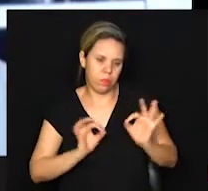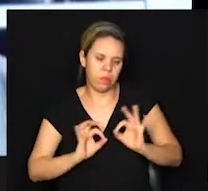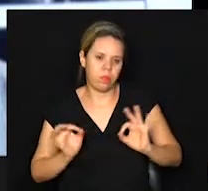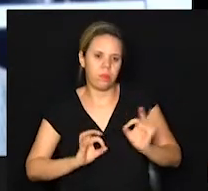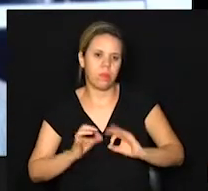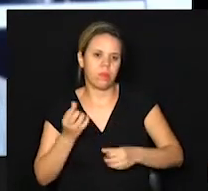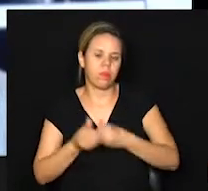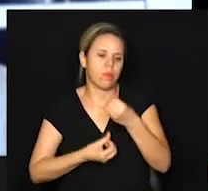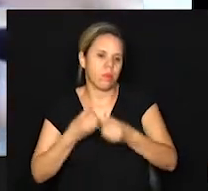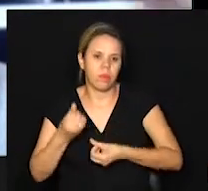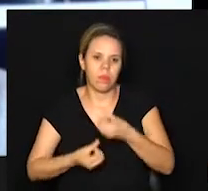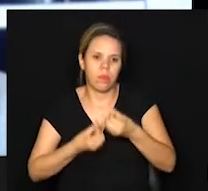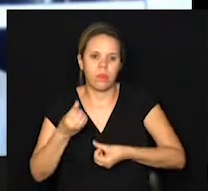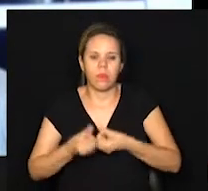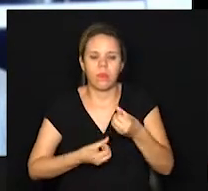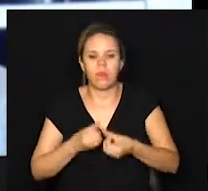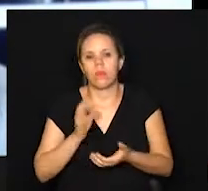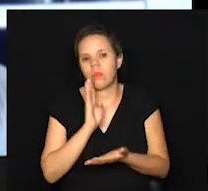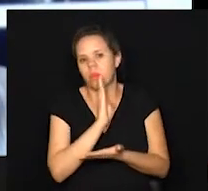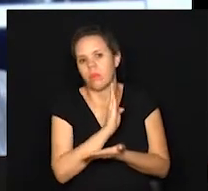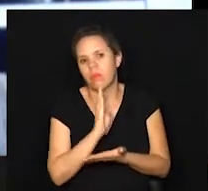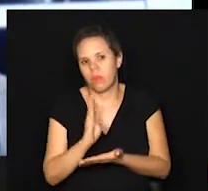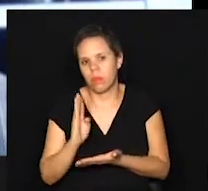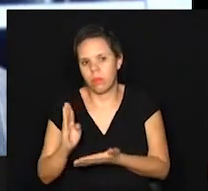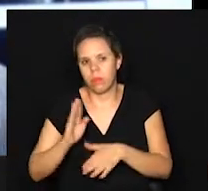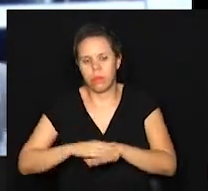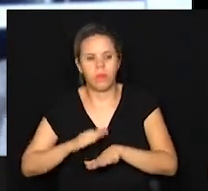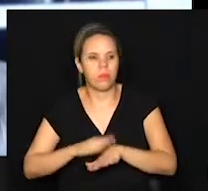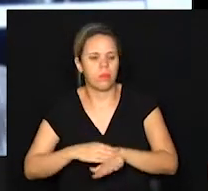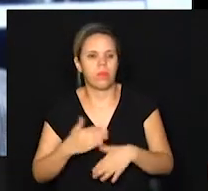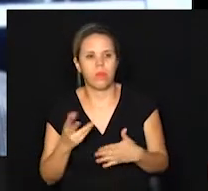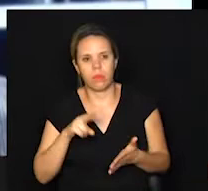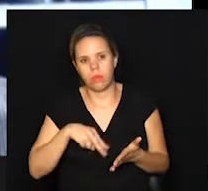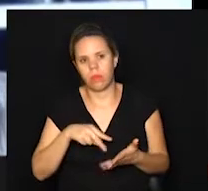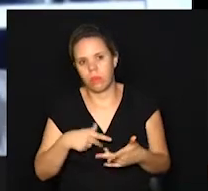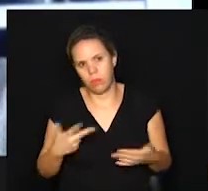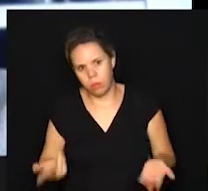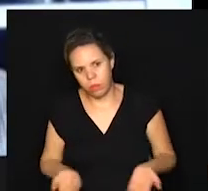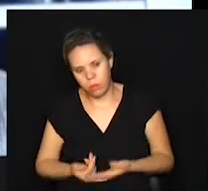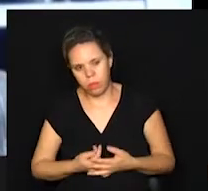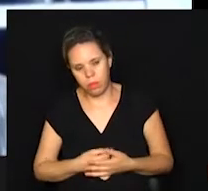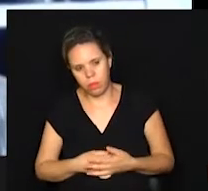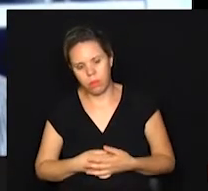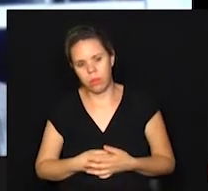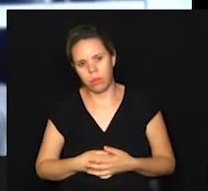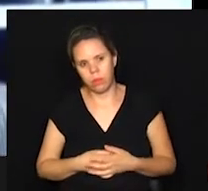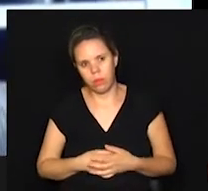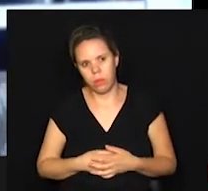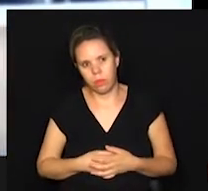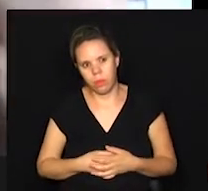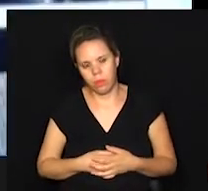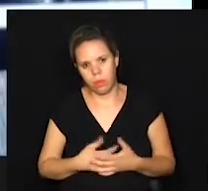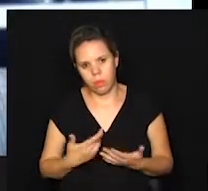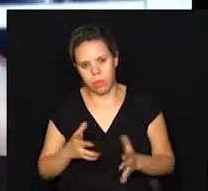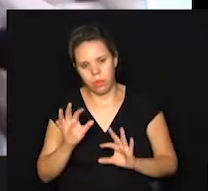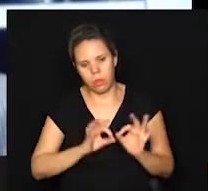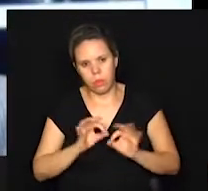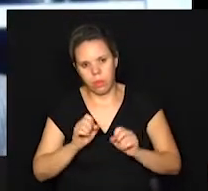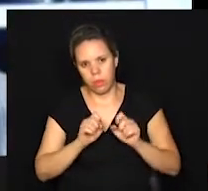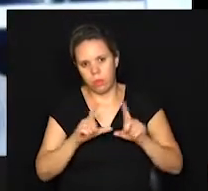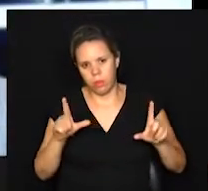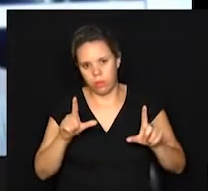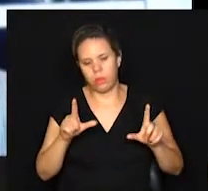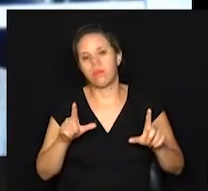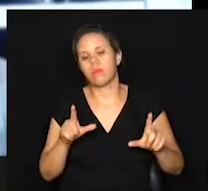tem que preparar a bibliografia, ler algumas coisas ou reler algumas coisas, enfim, preparar slides,